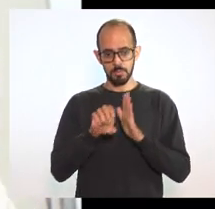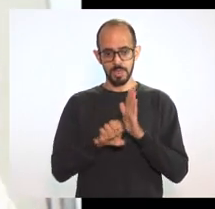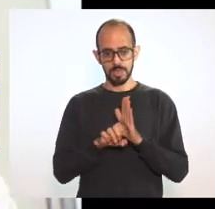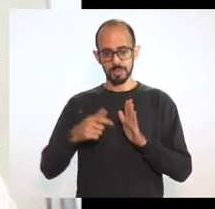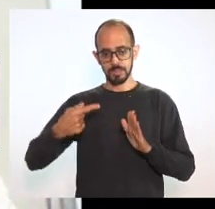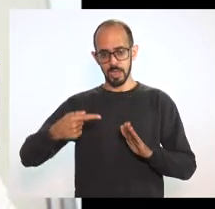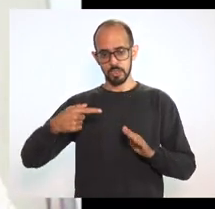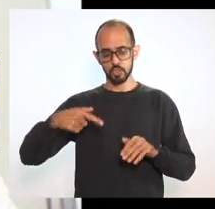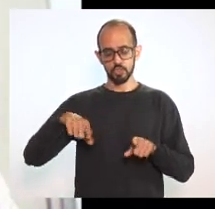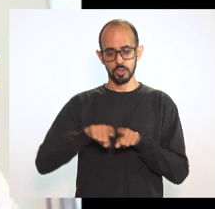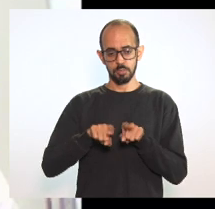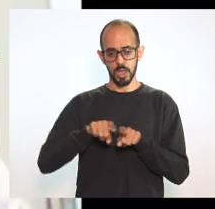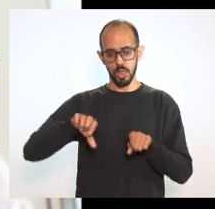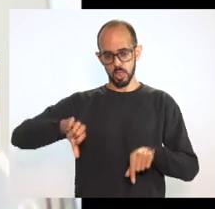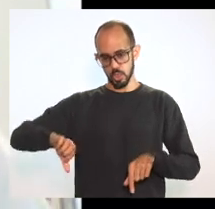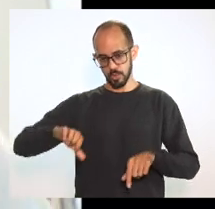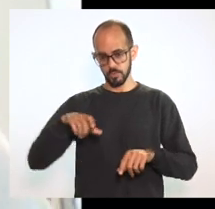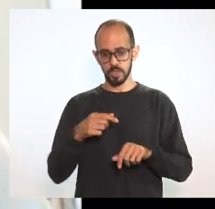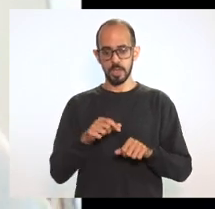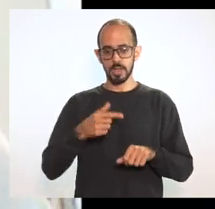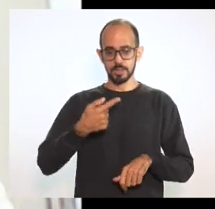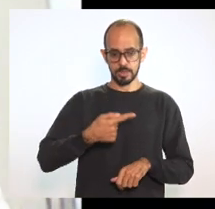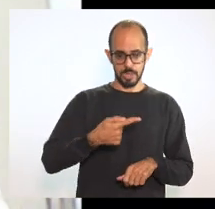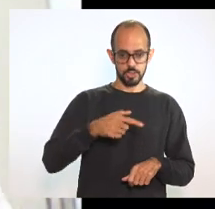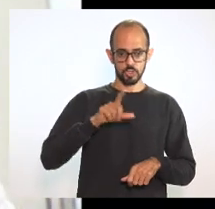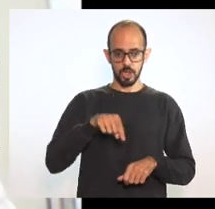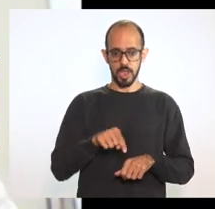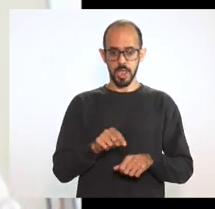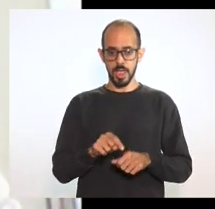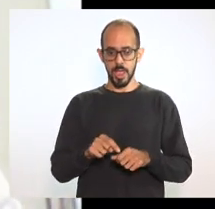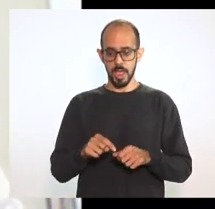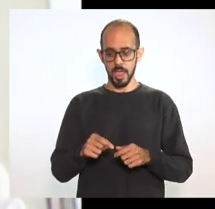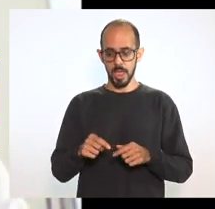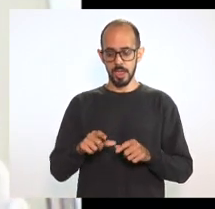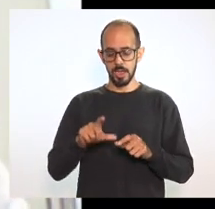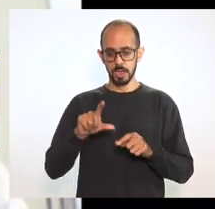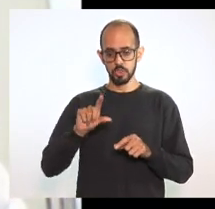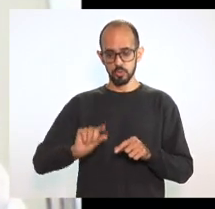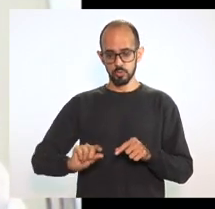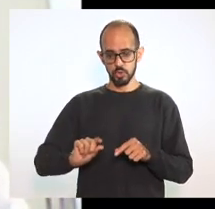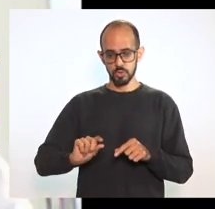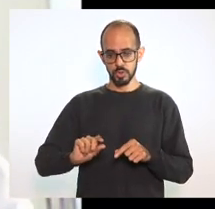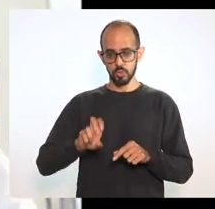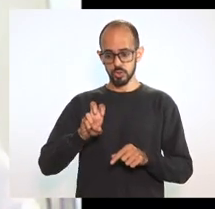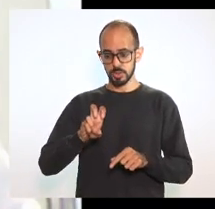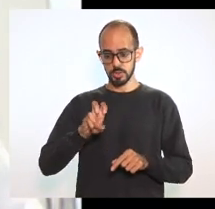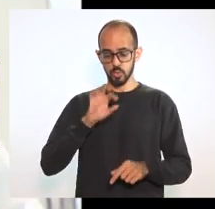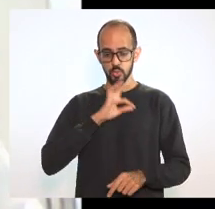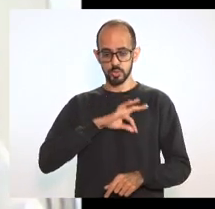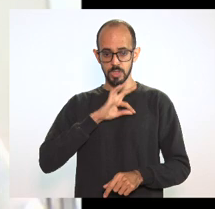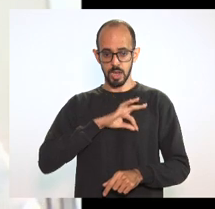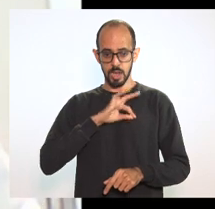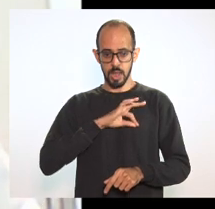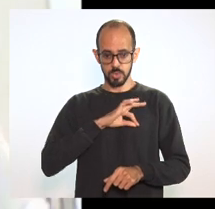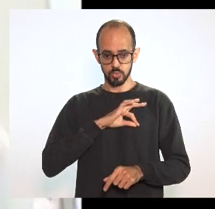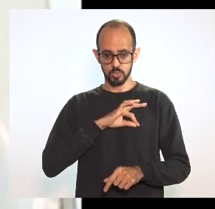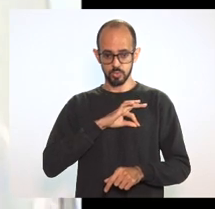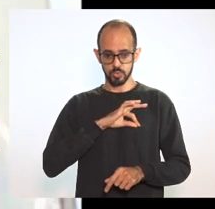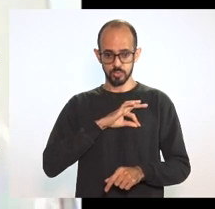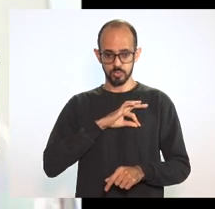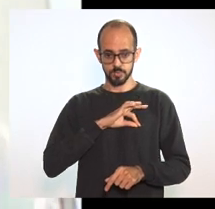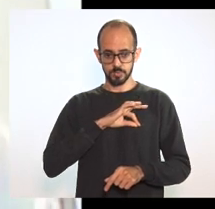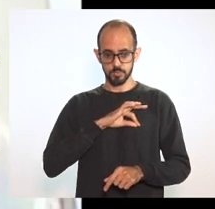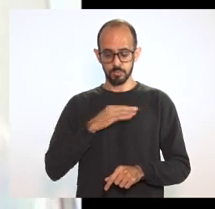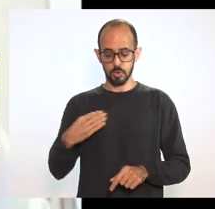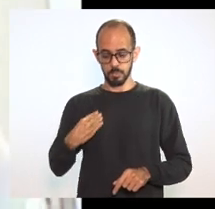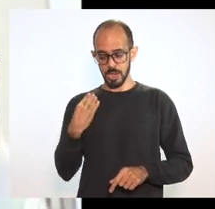7 é que define o corte de 5 salários mínimos para benefício dessa